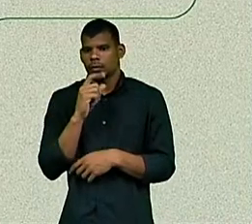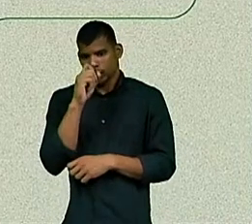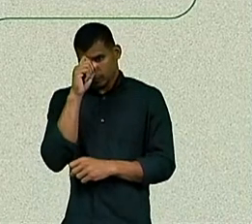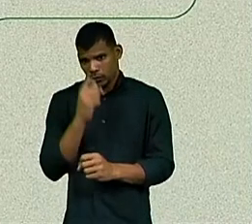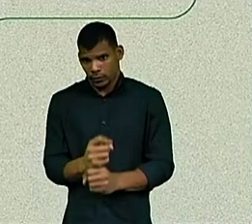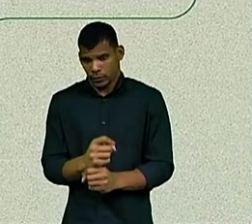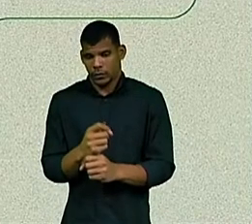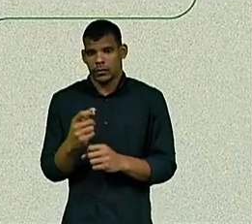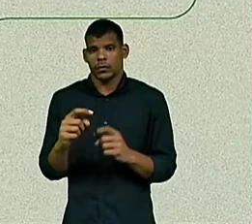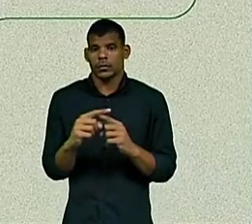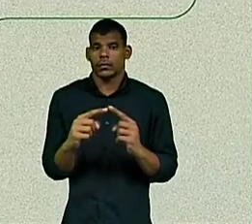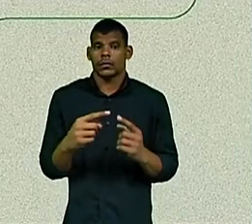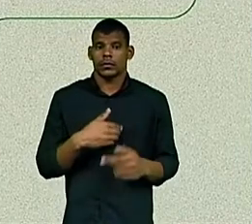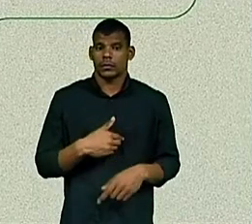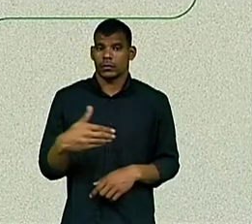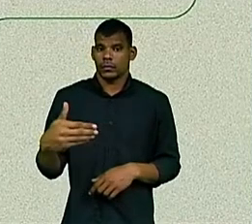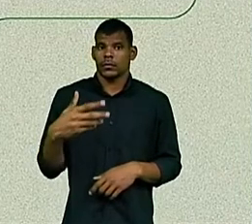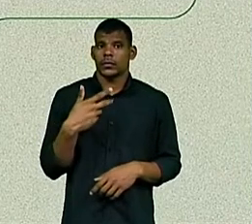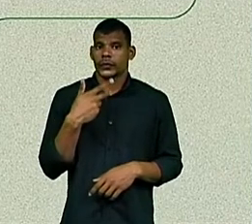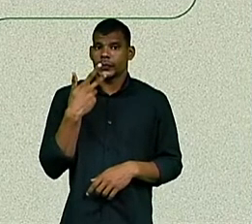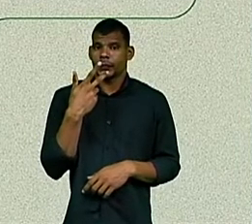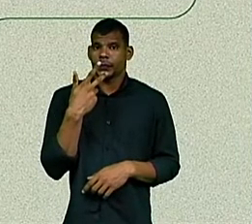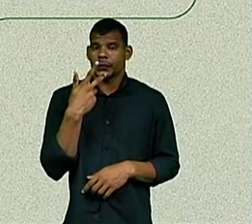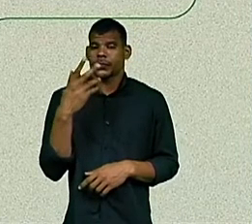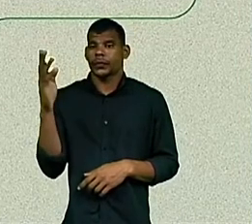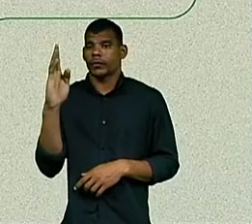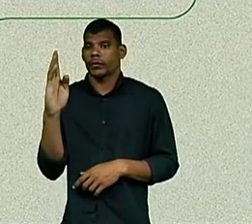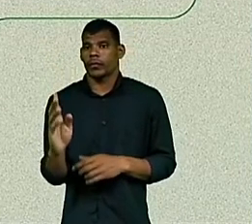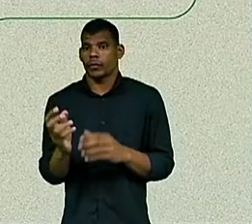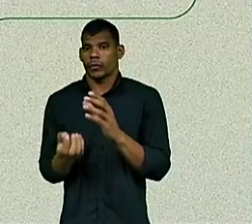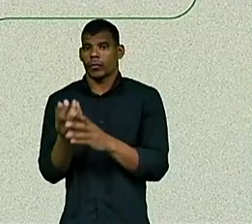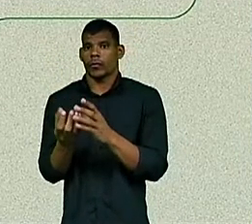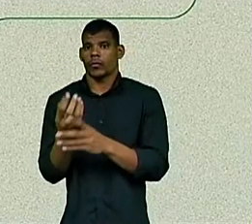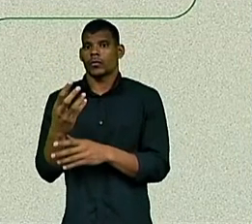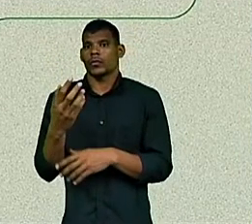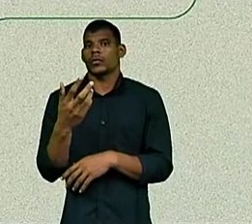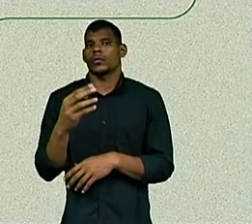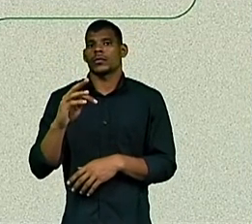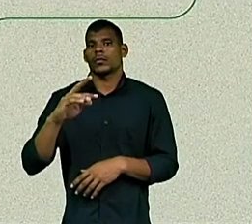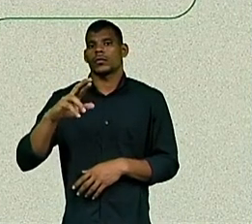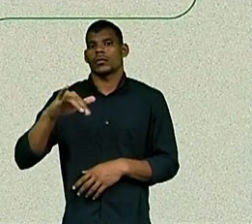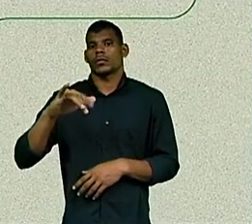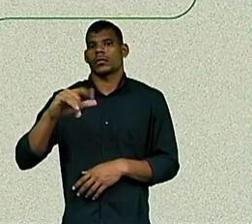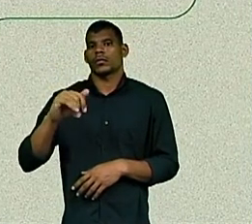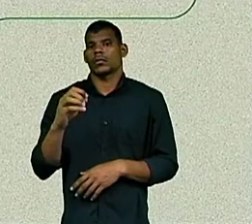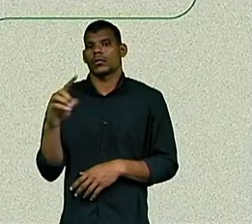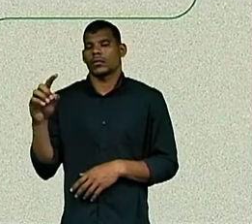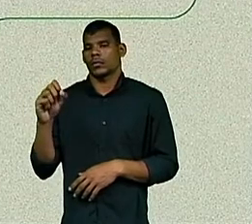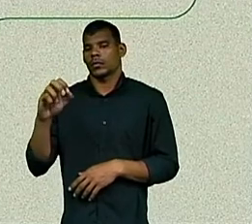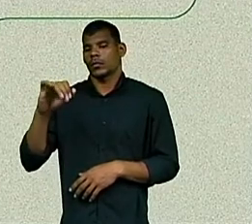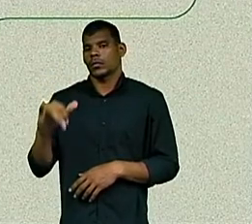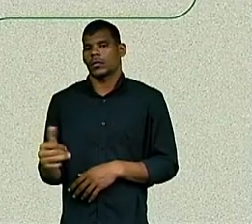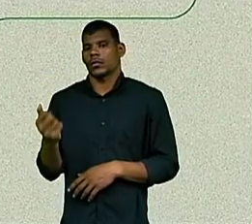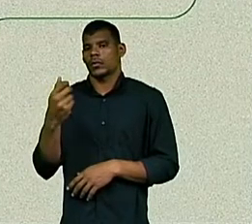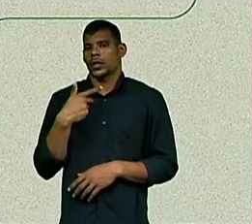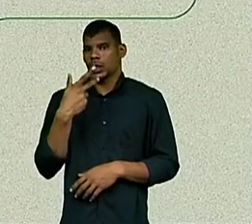fome continua não adianta exaltar o Brasil produziu trilhões de soja e o lucro dessa soja